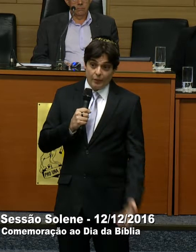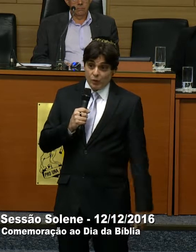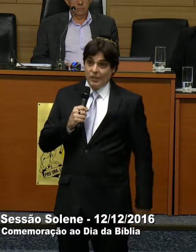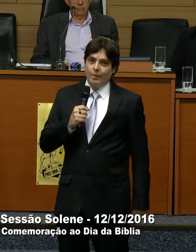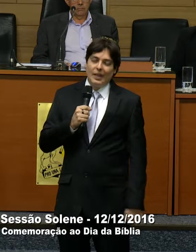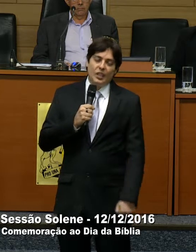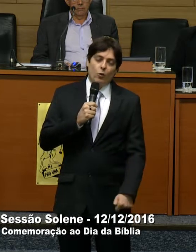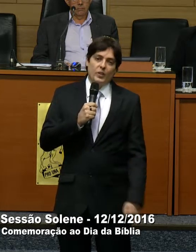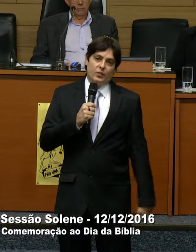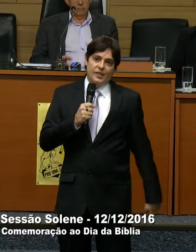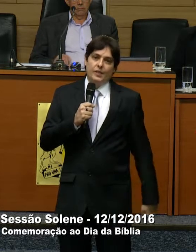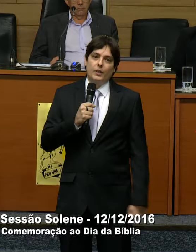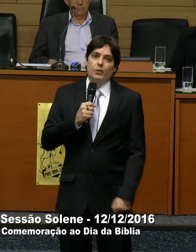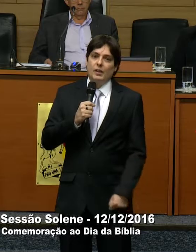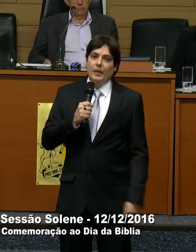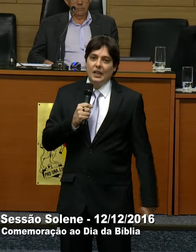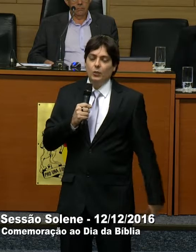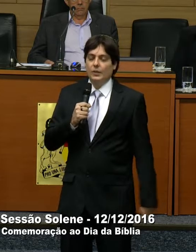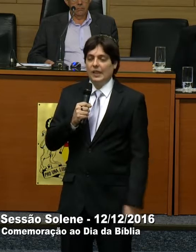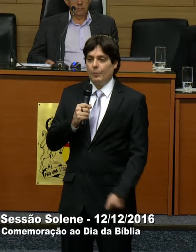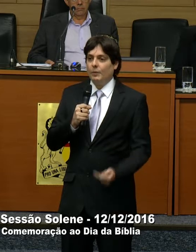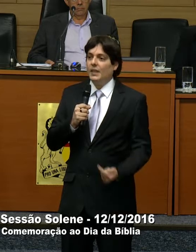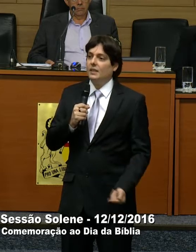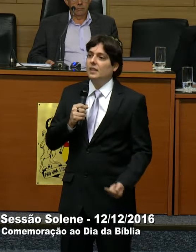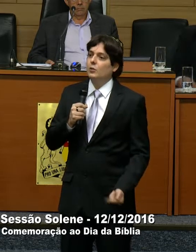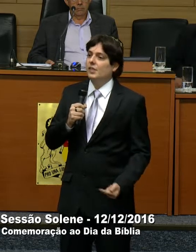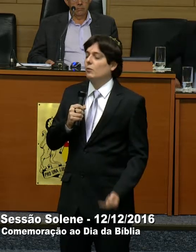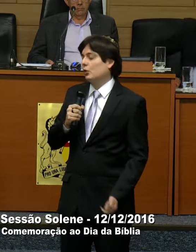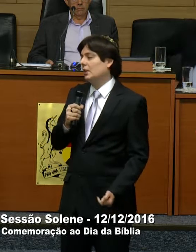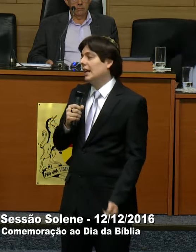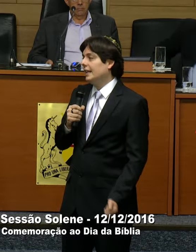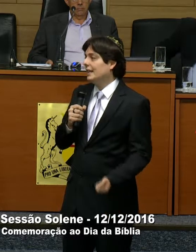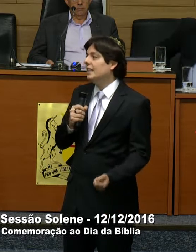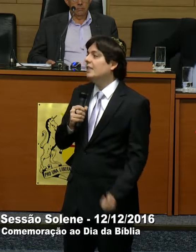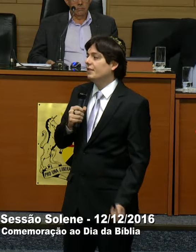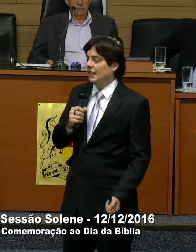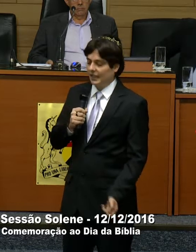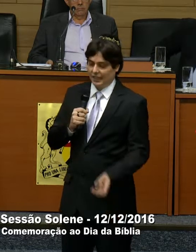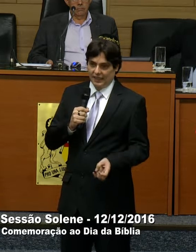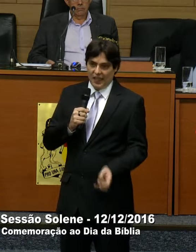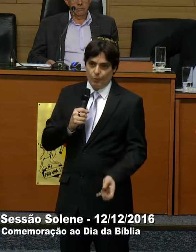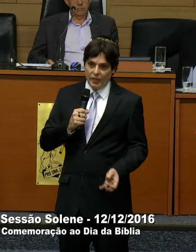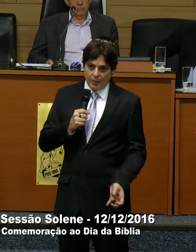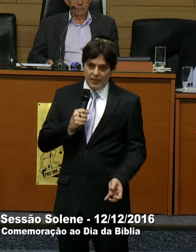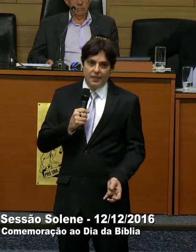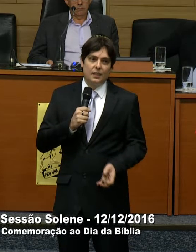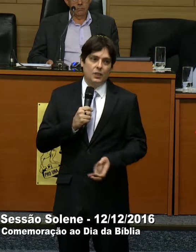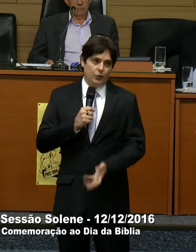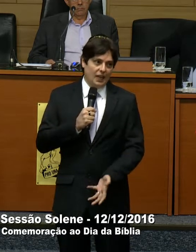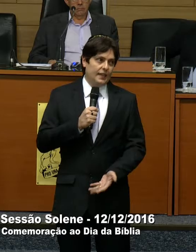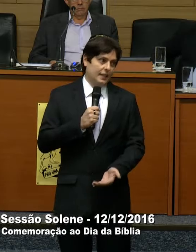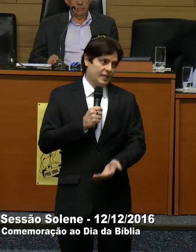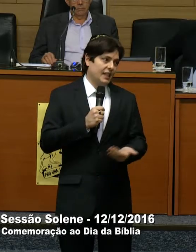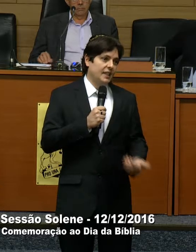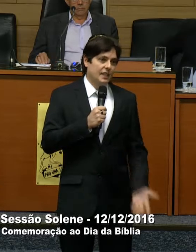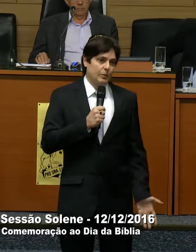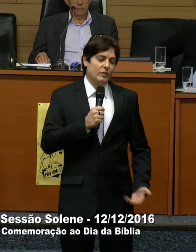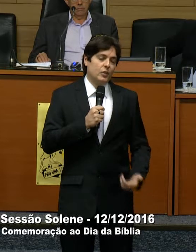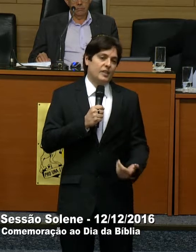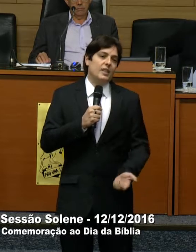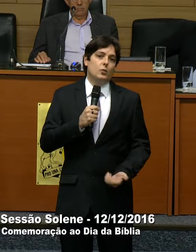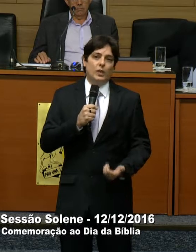as caixas da mudança e a primeira coisa que eu vi foi a minha Bíblia, minha primeira Bíblia, 30 anos atrás. Eu tenho